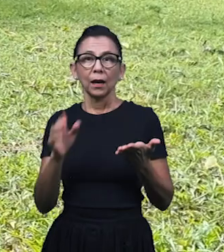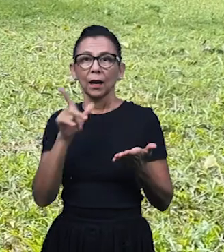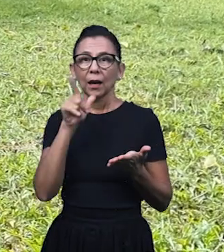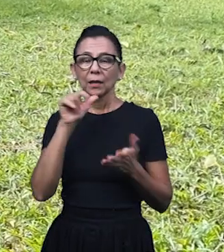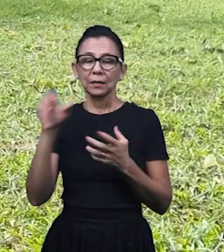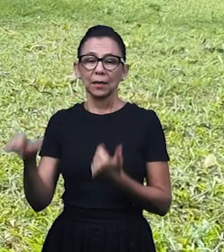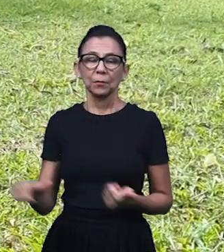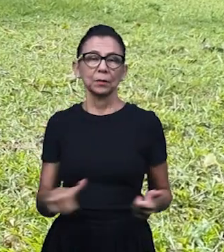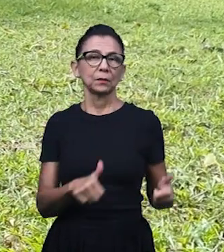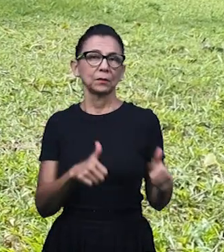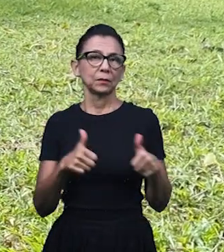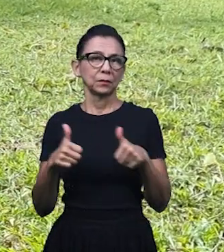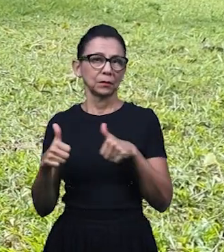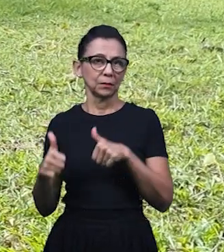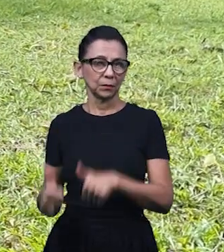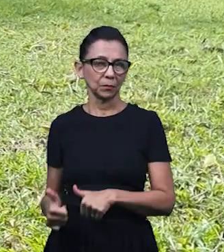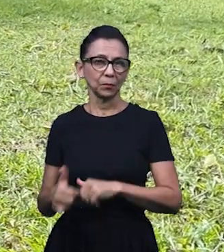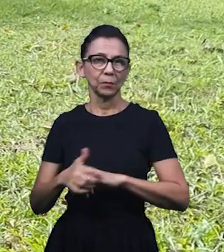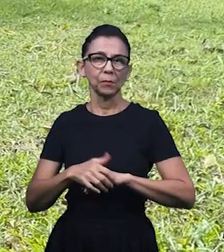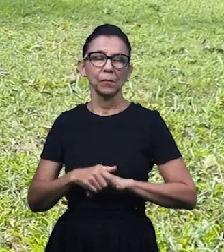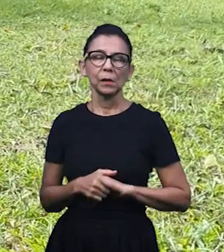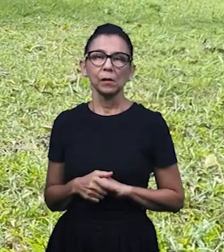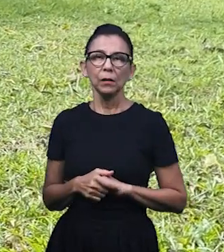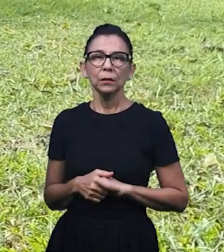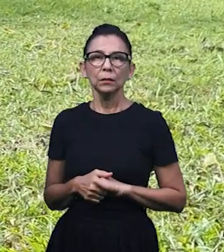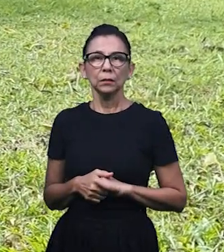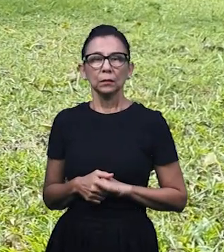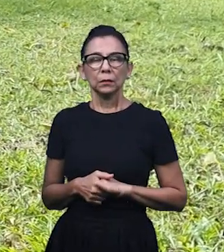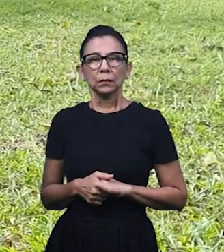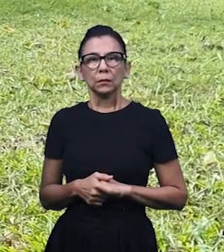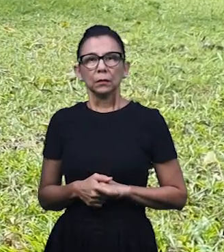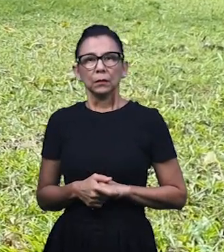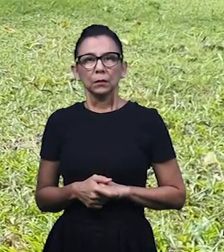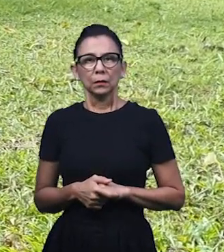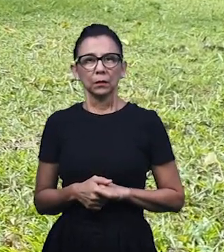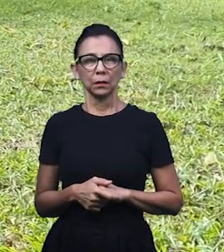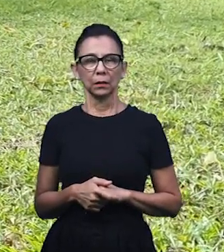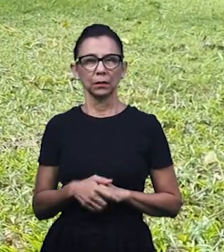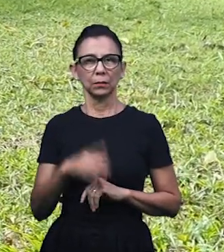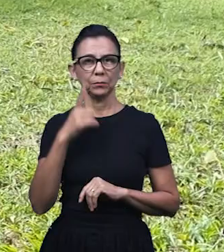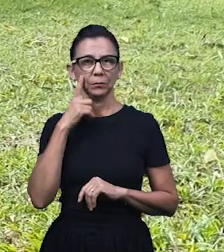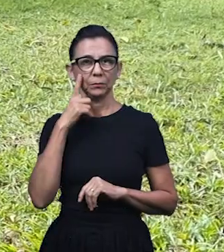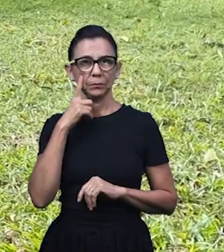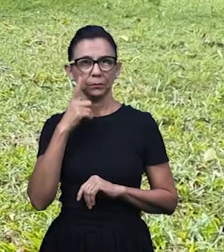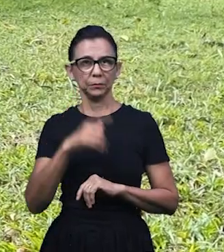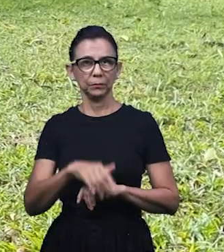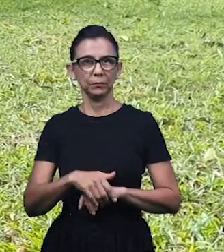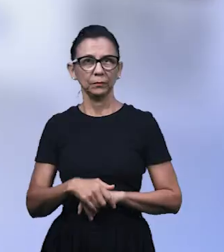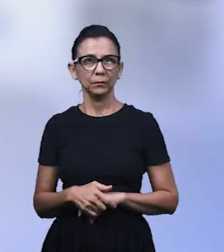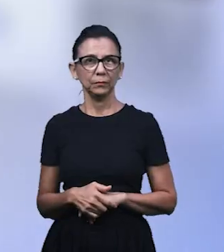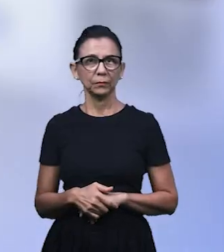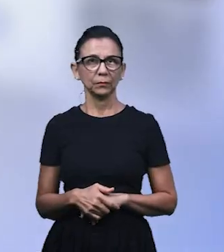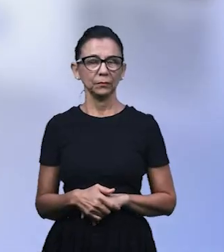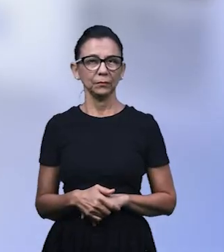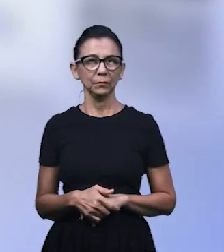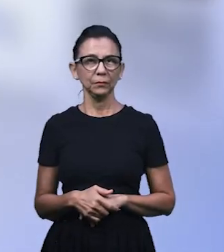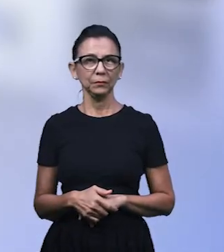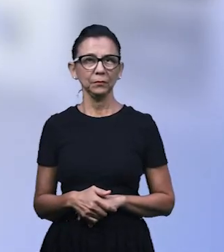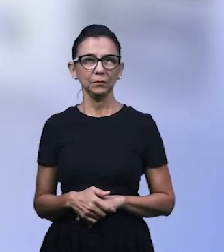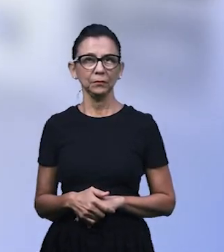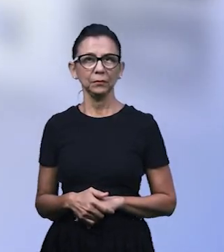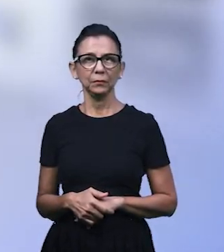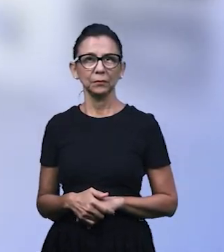aqui da área Tabuleiro 1, que fica no entorno deste santo lugar onde estamos. Vamos conferir essa bênção agora.